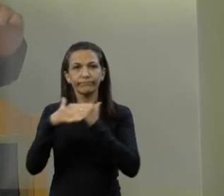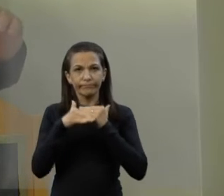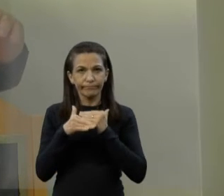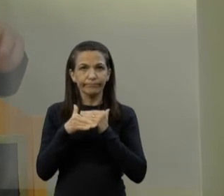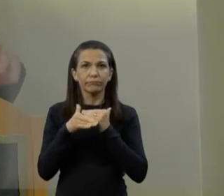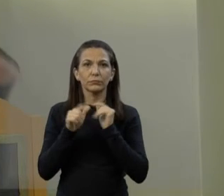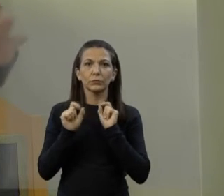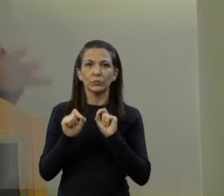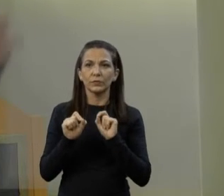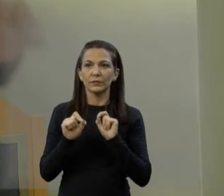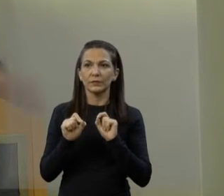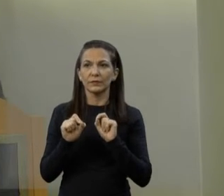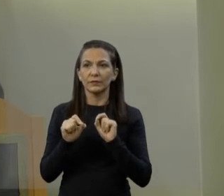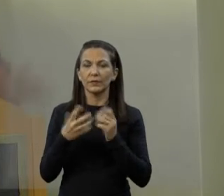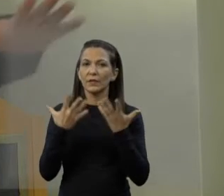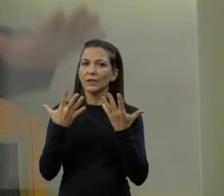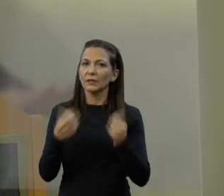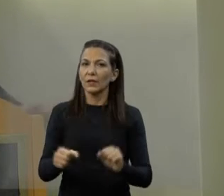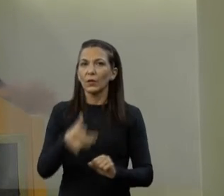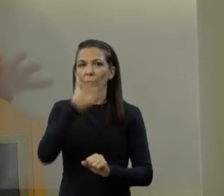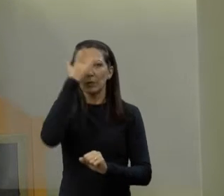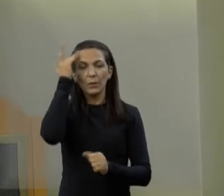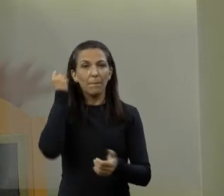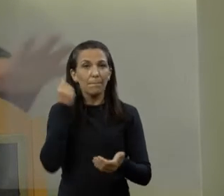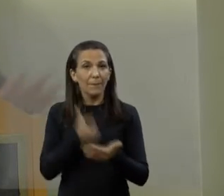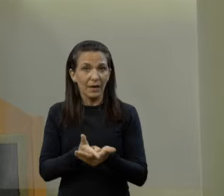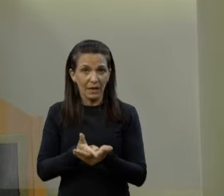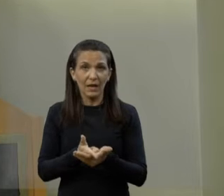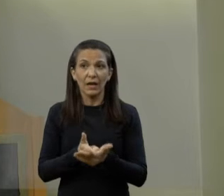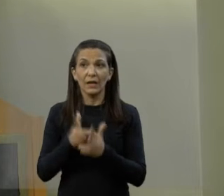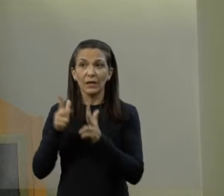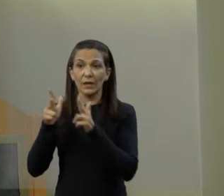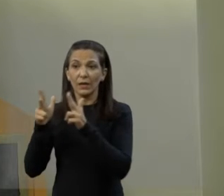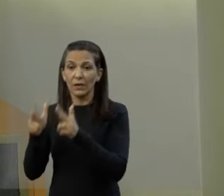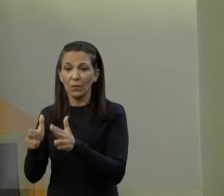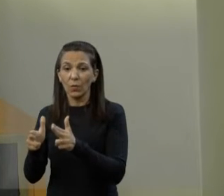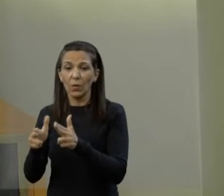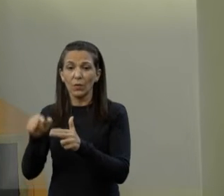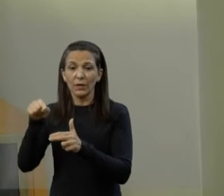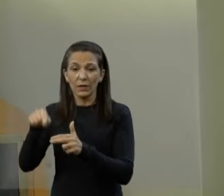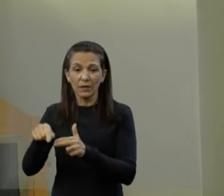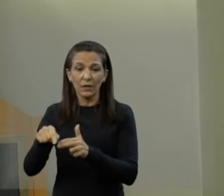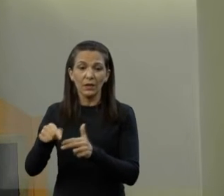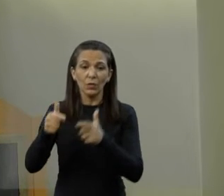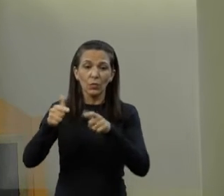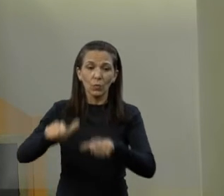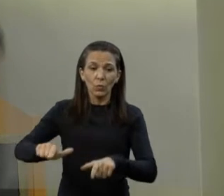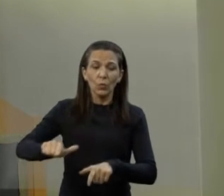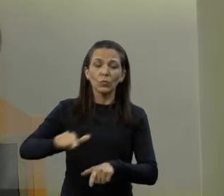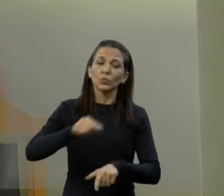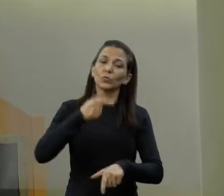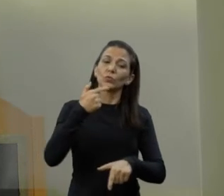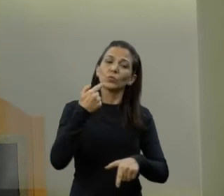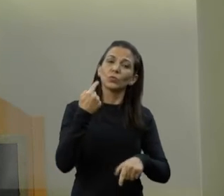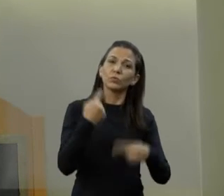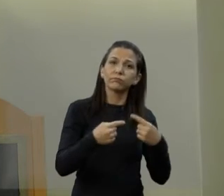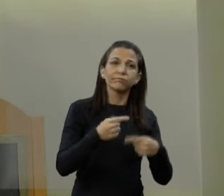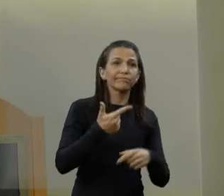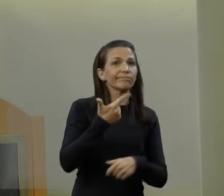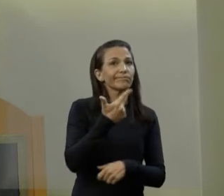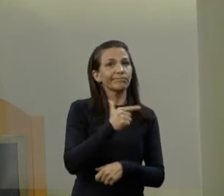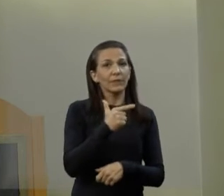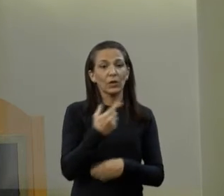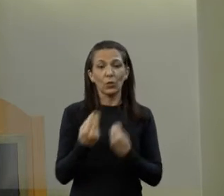política não dá para aceitar a pessoas pagar o mesmo serviço no lugar ou em outro lugar não então tem que ser debatido uma audiência